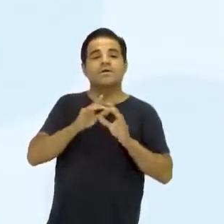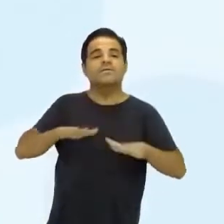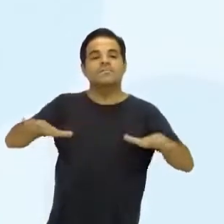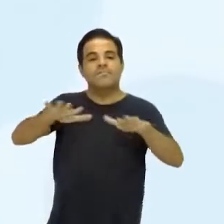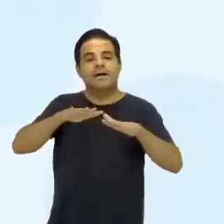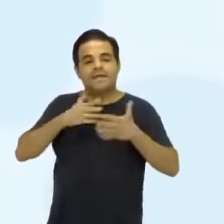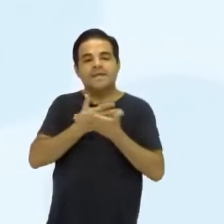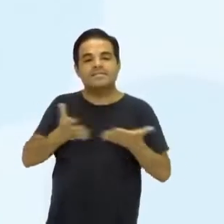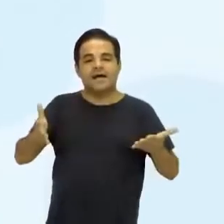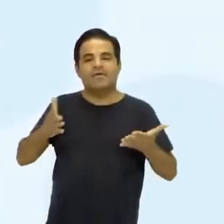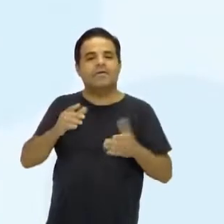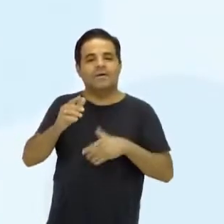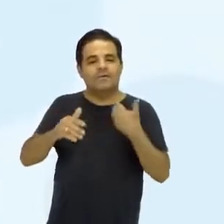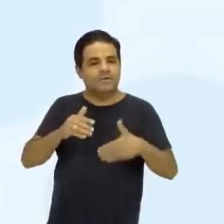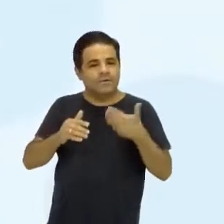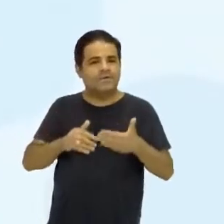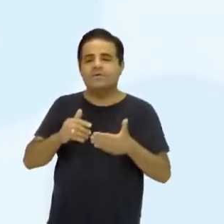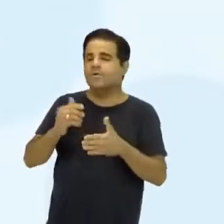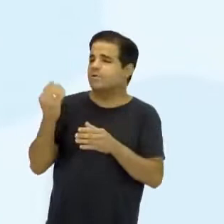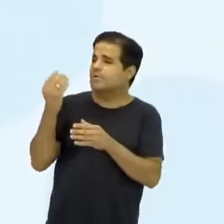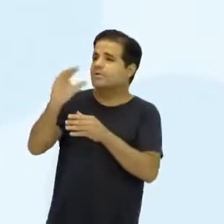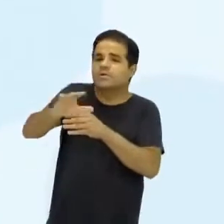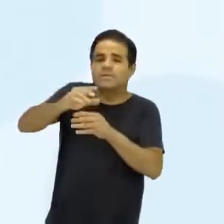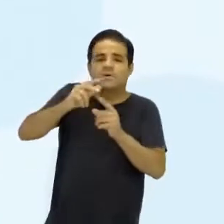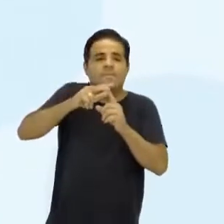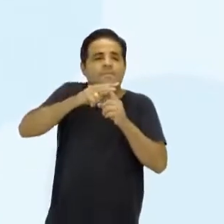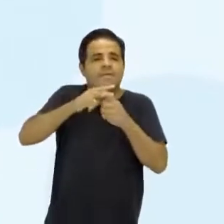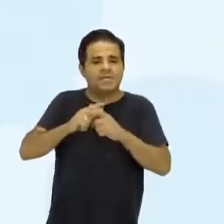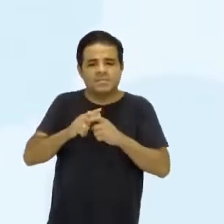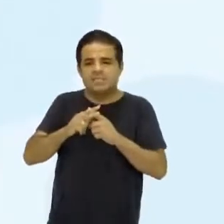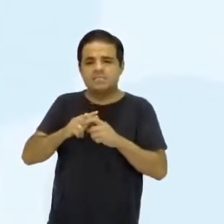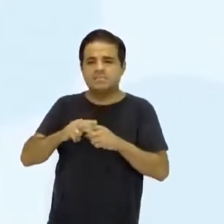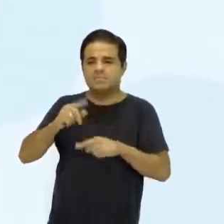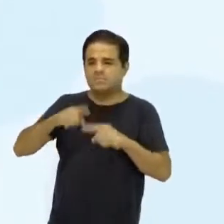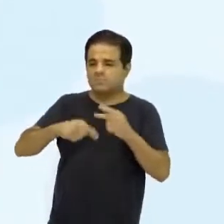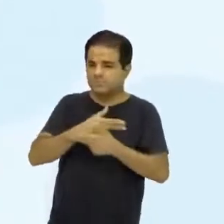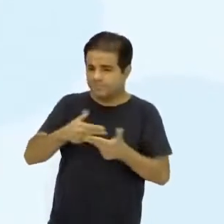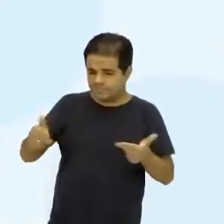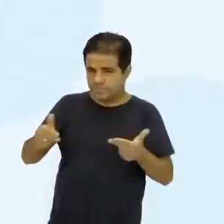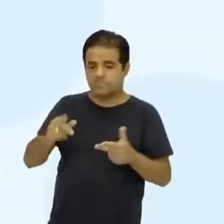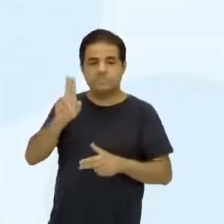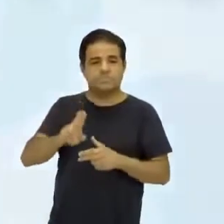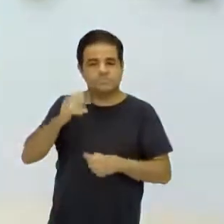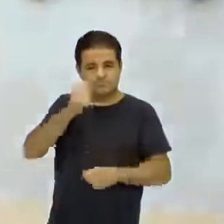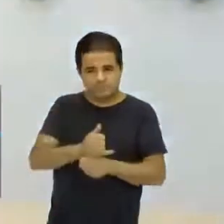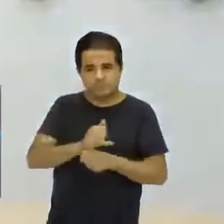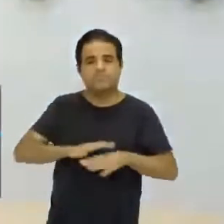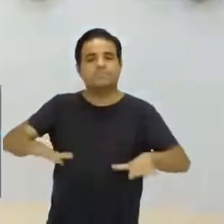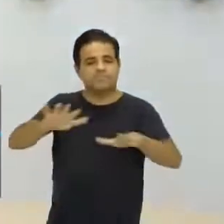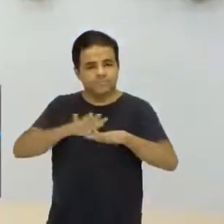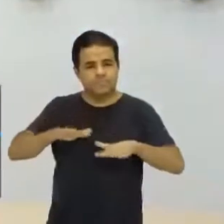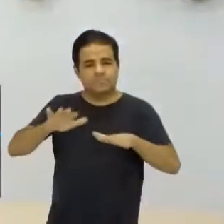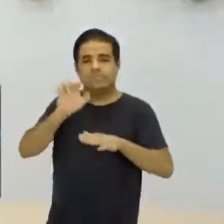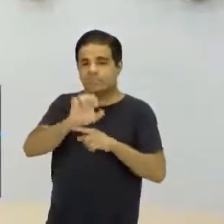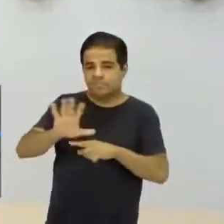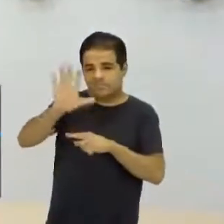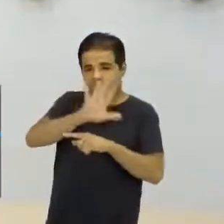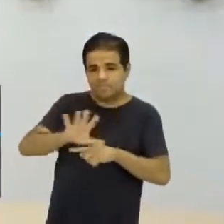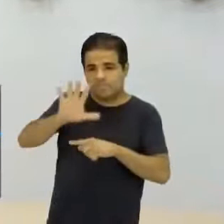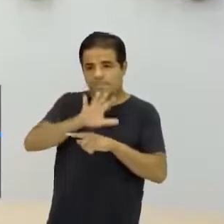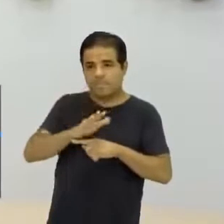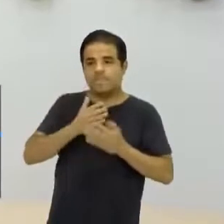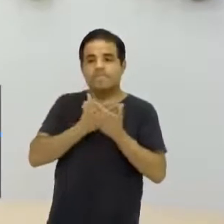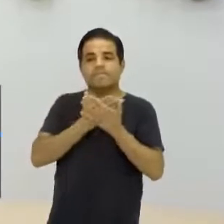é estado de sítio. Aí o Pro Ivan respondeu assim, ó. Mecanismo. Instrumento utilizado pelo chefe de Estado que